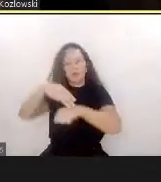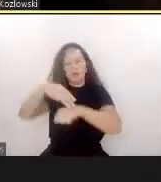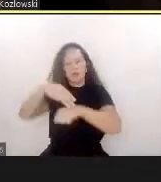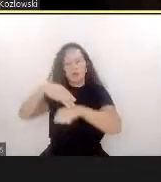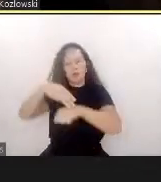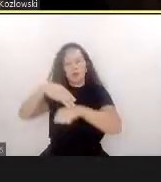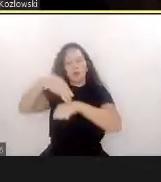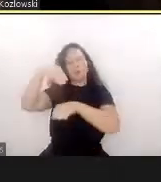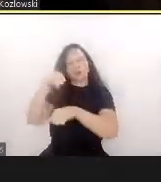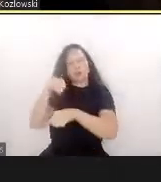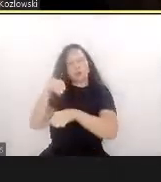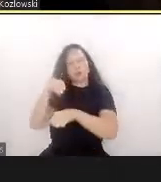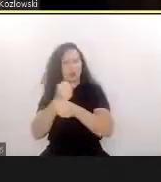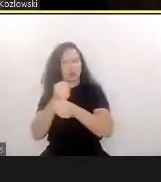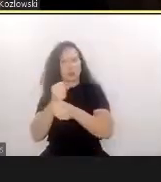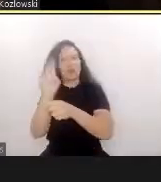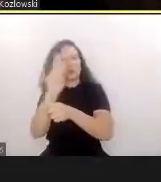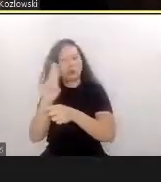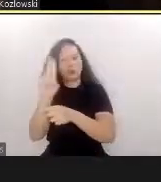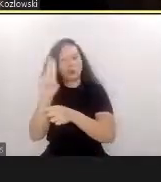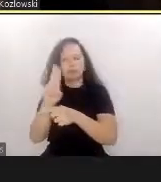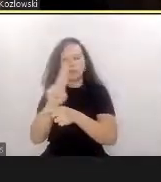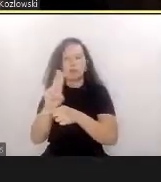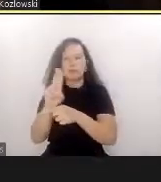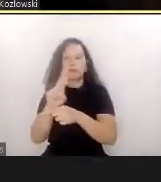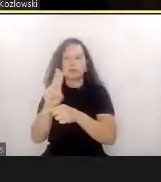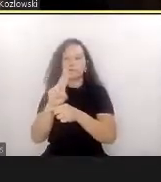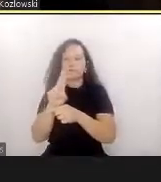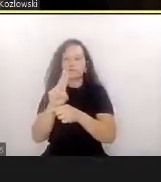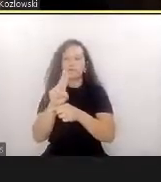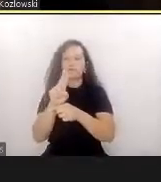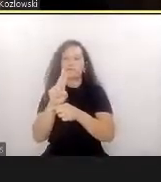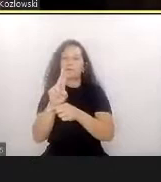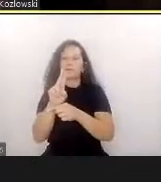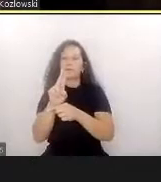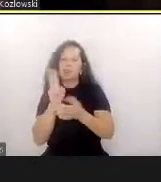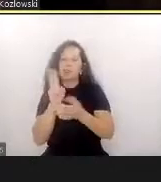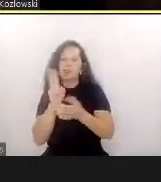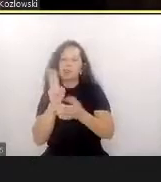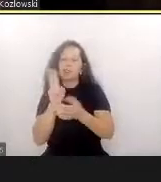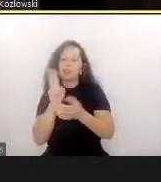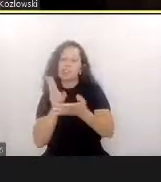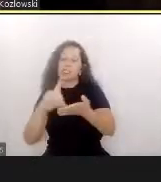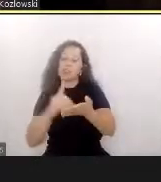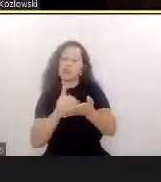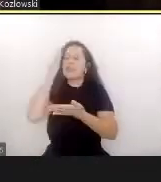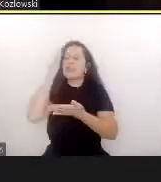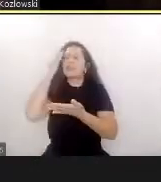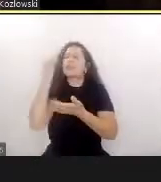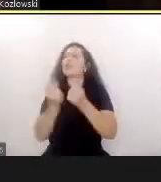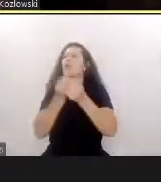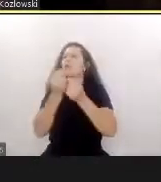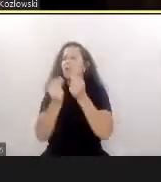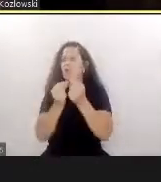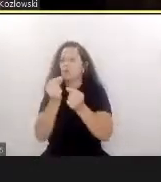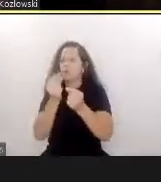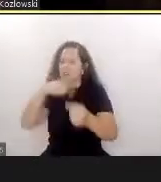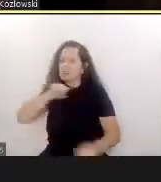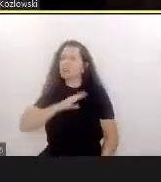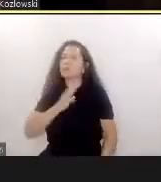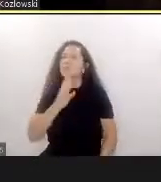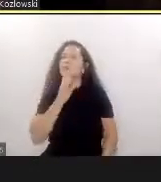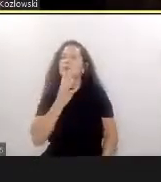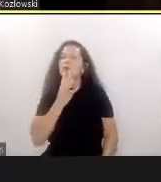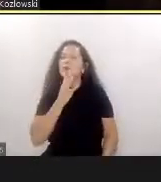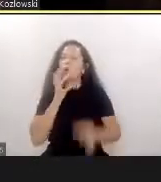Master of Science in Urban Design, para começar a entender um pouco melhor isso que a gente chama de urbanização.